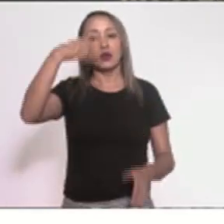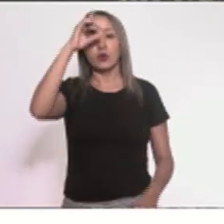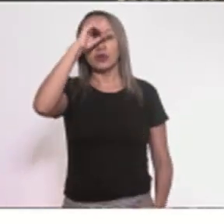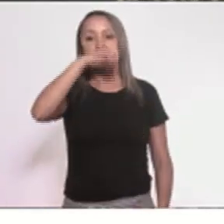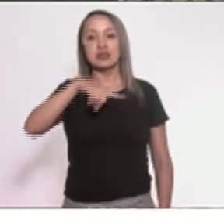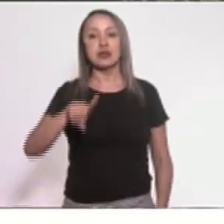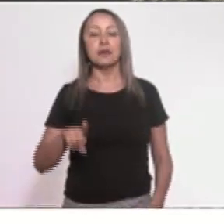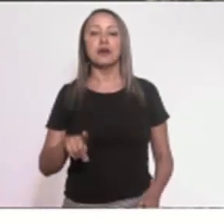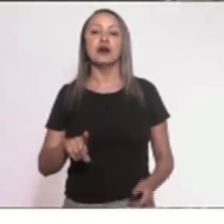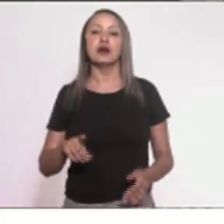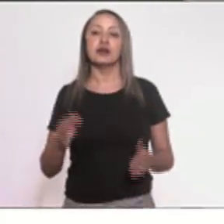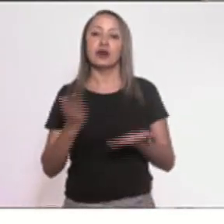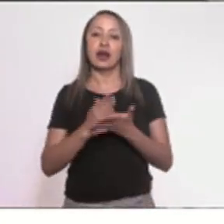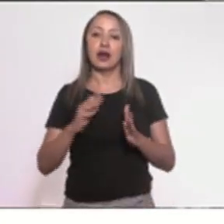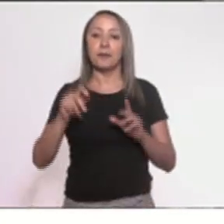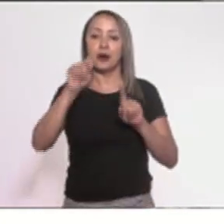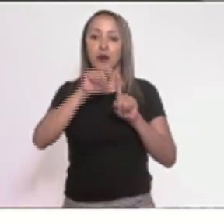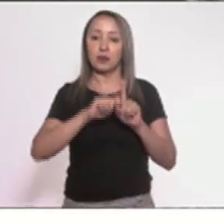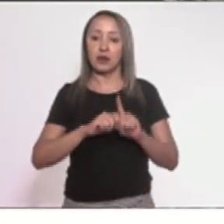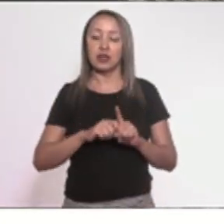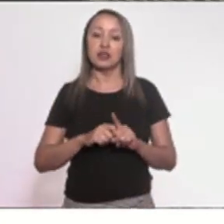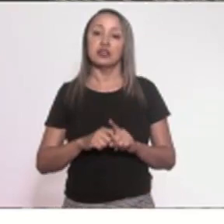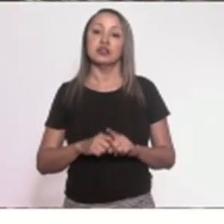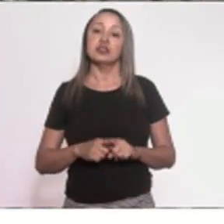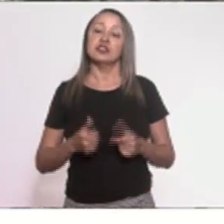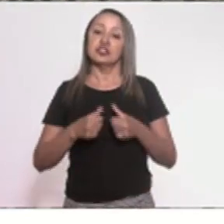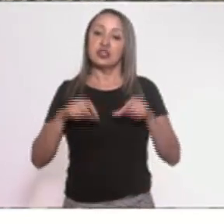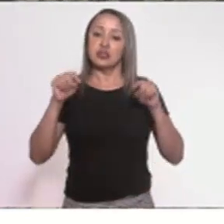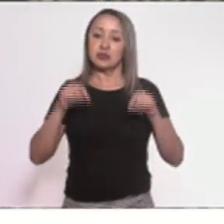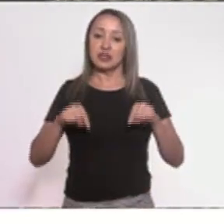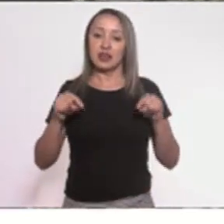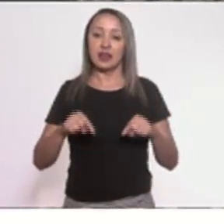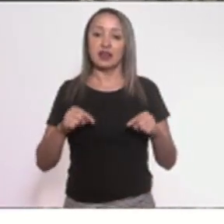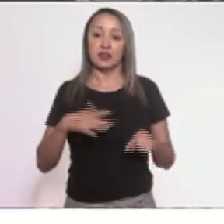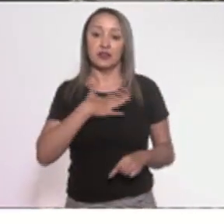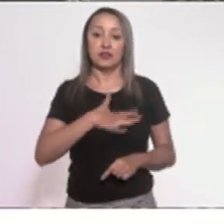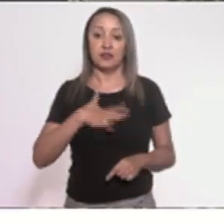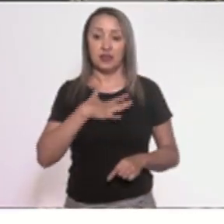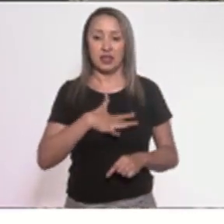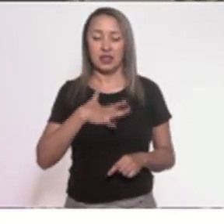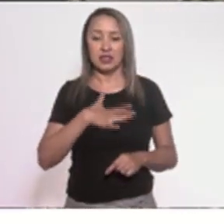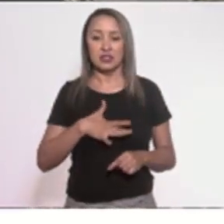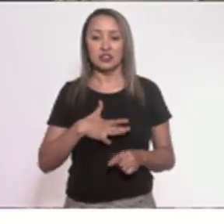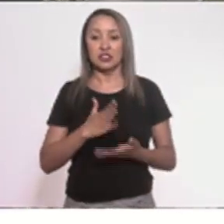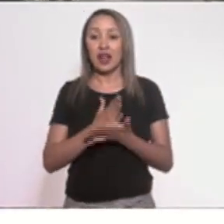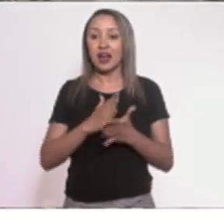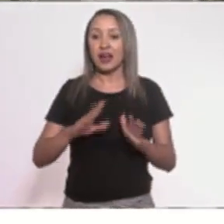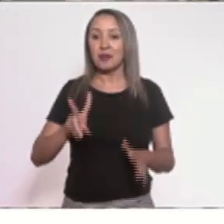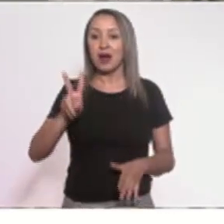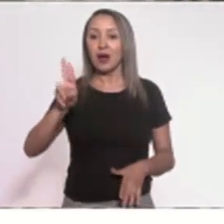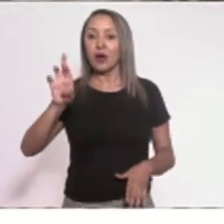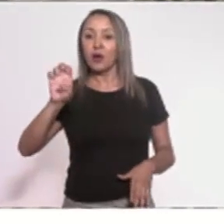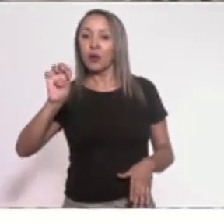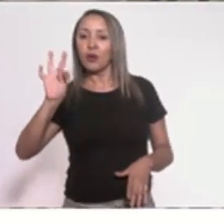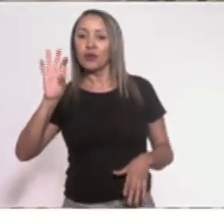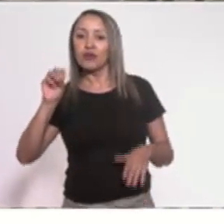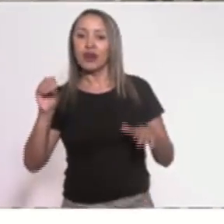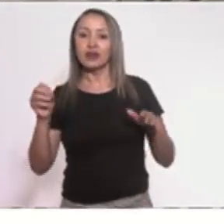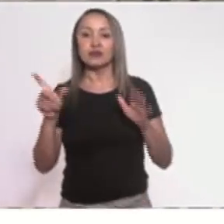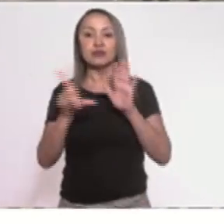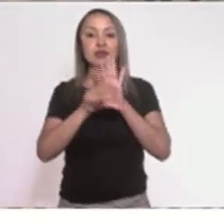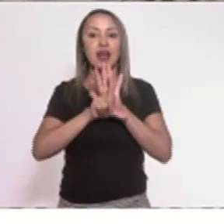na outra, nós estaremos aqui tendo a felicidade de derrubar esse veto e permitir que